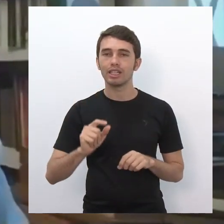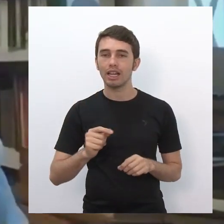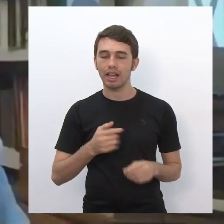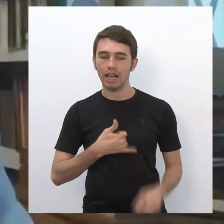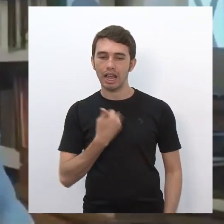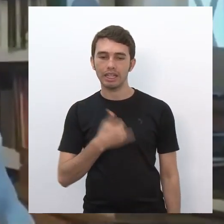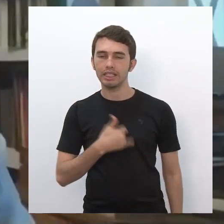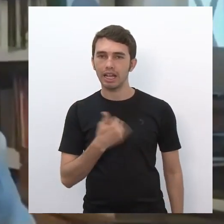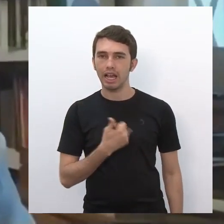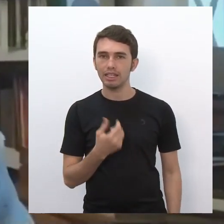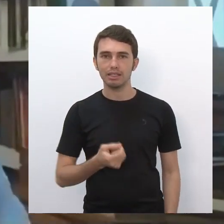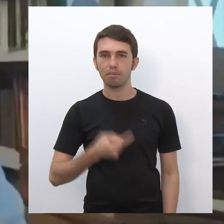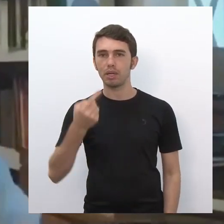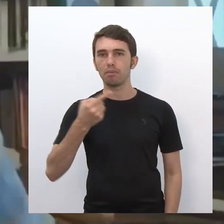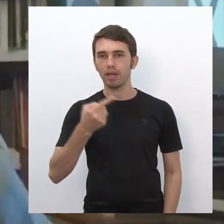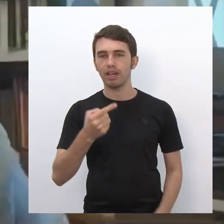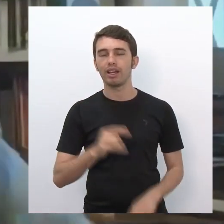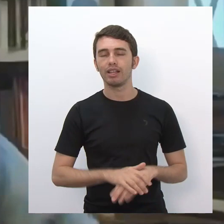é